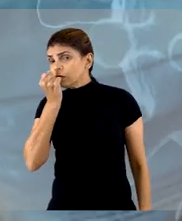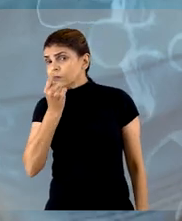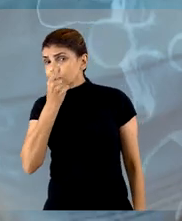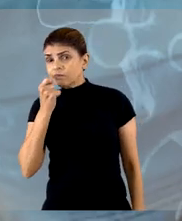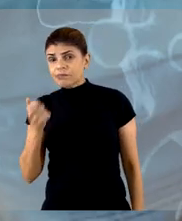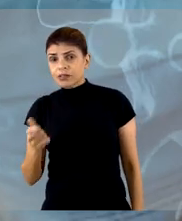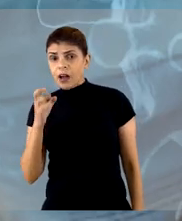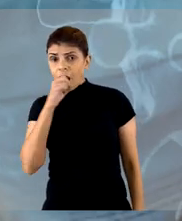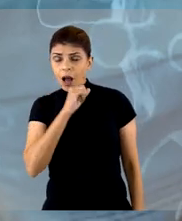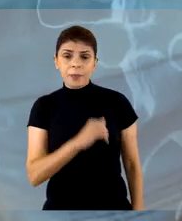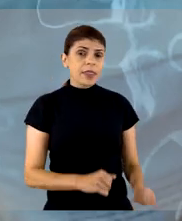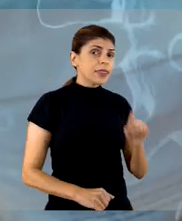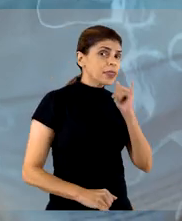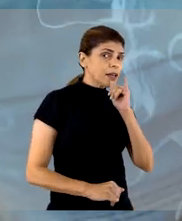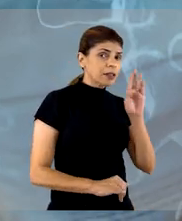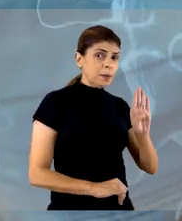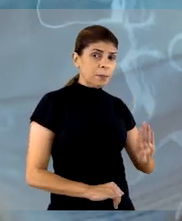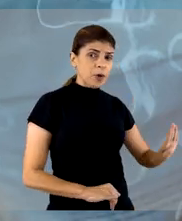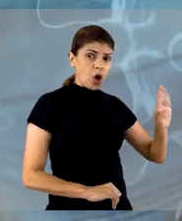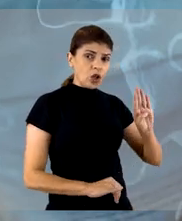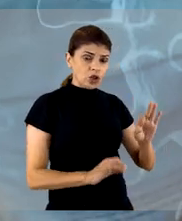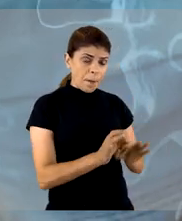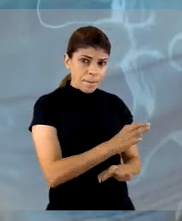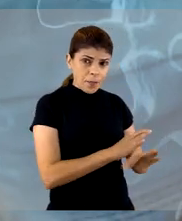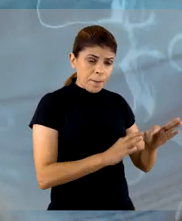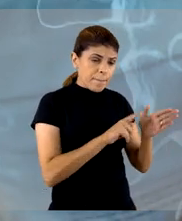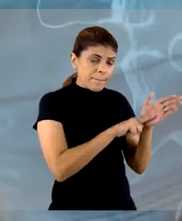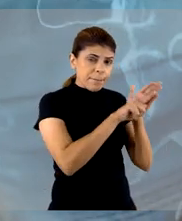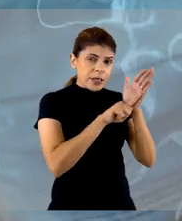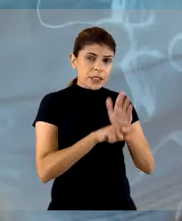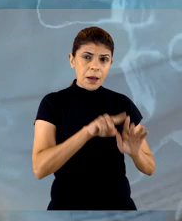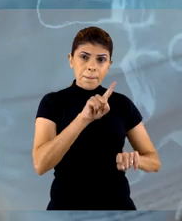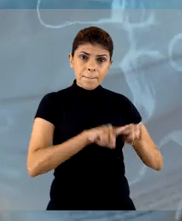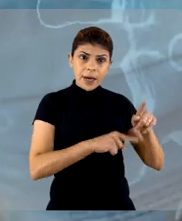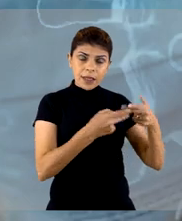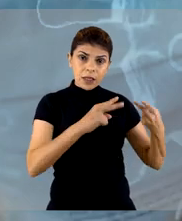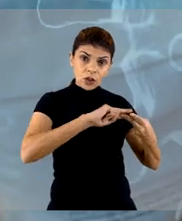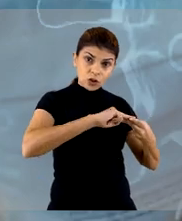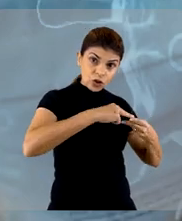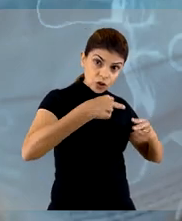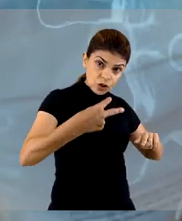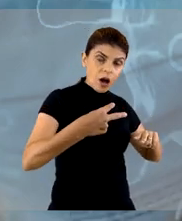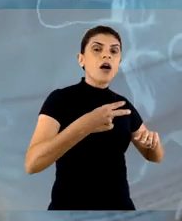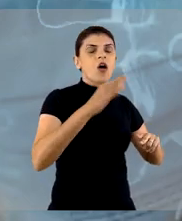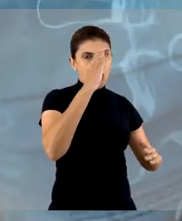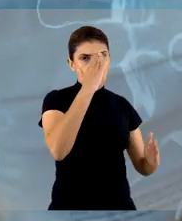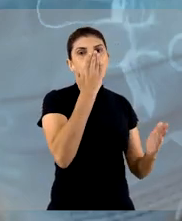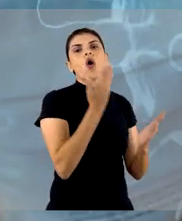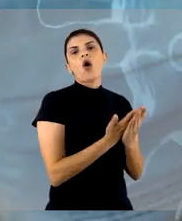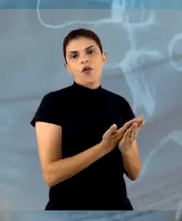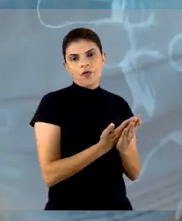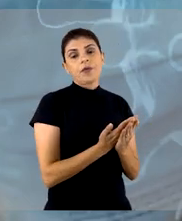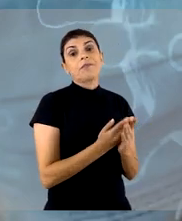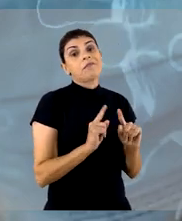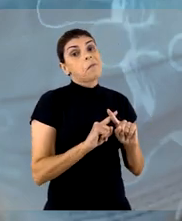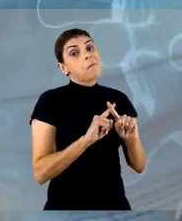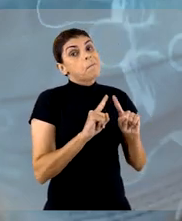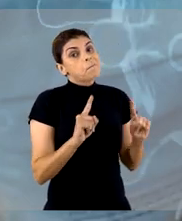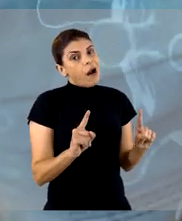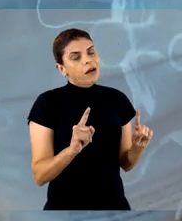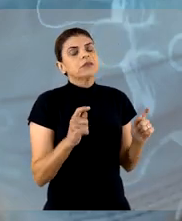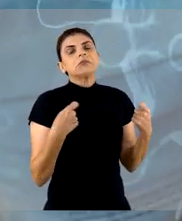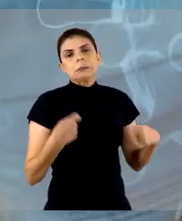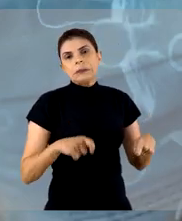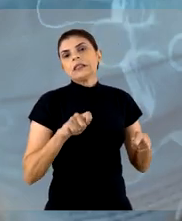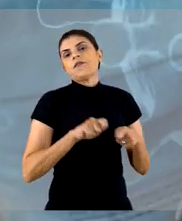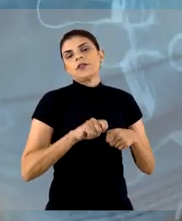rápido quanto o teste de biologia molecular, de pesquisa de material genético, são testes confiáveis. Porém, eles